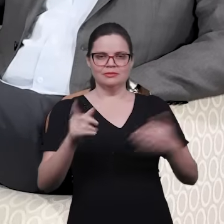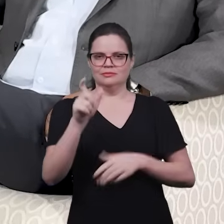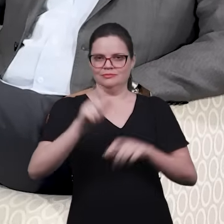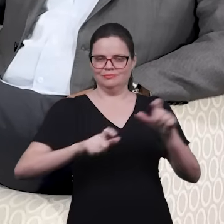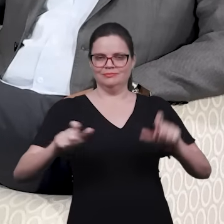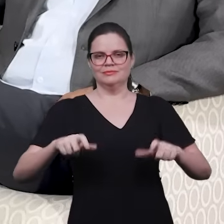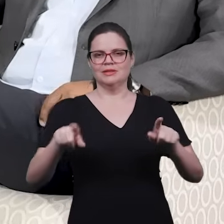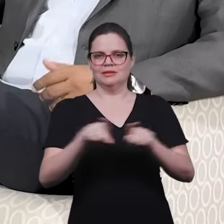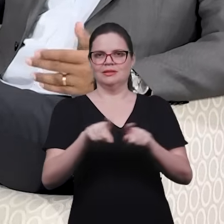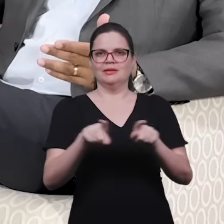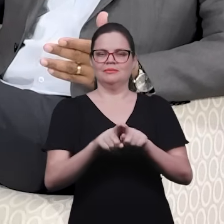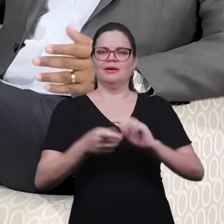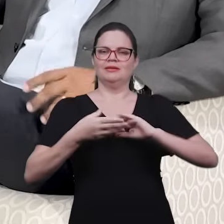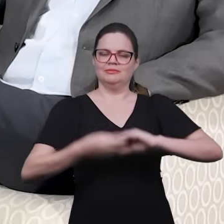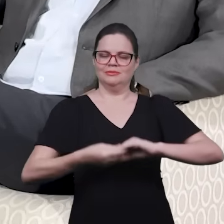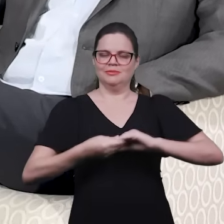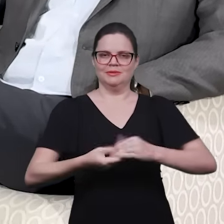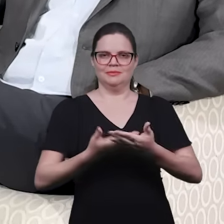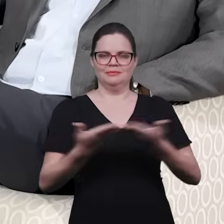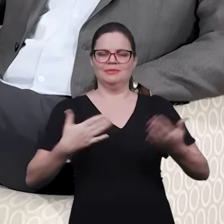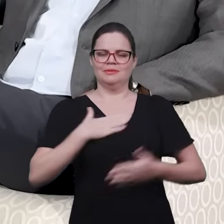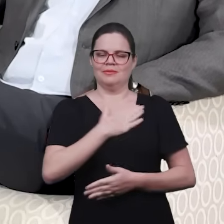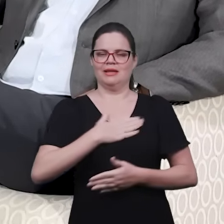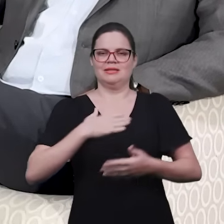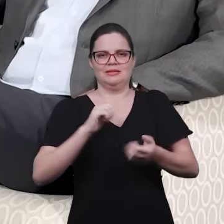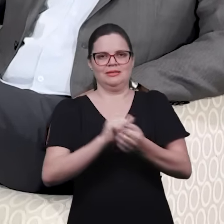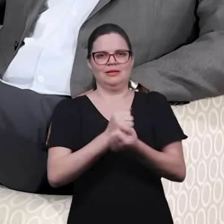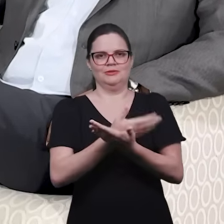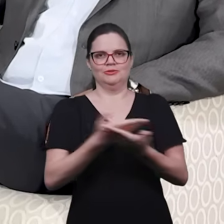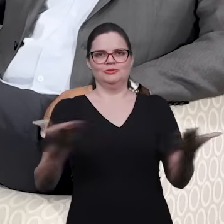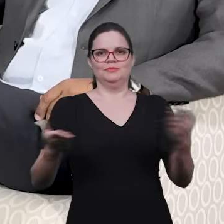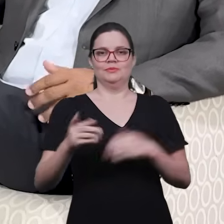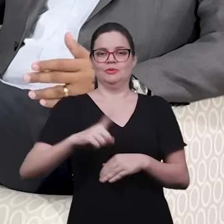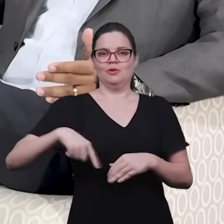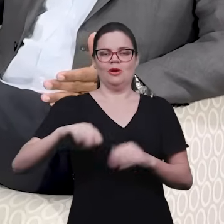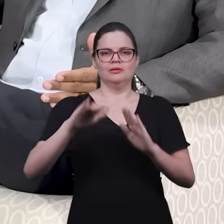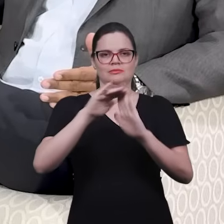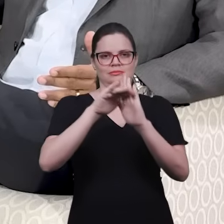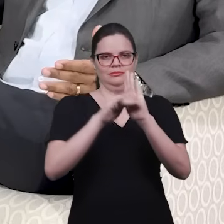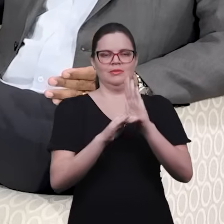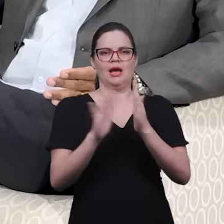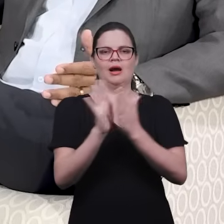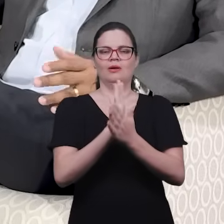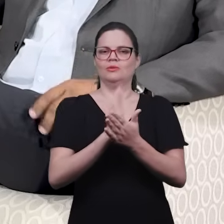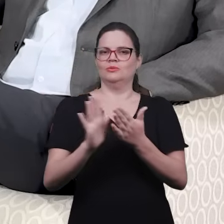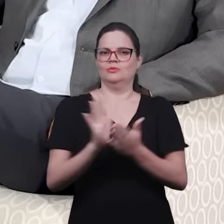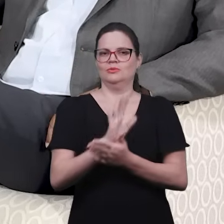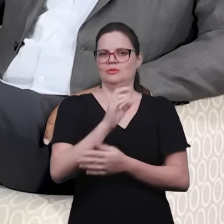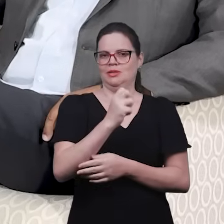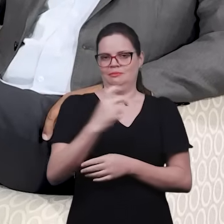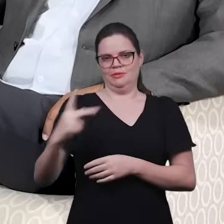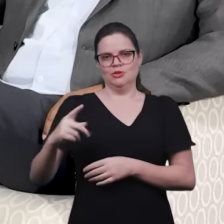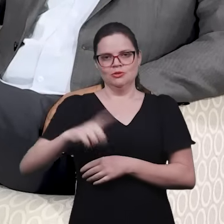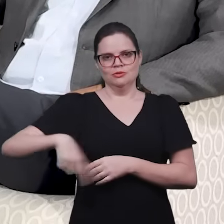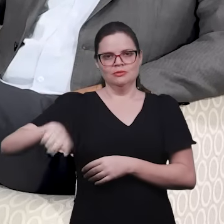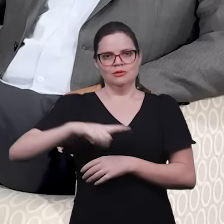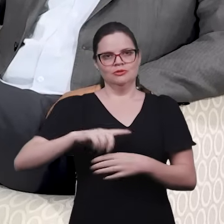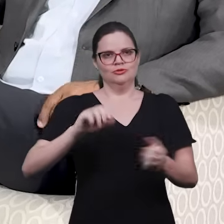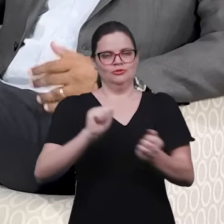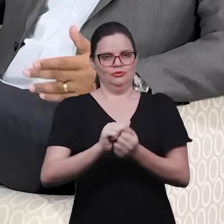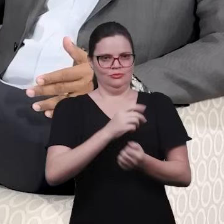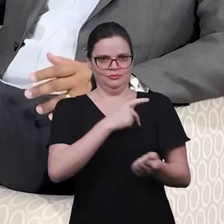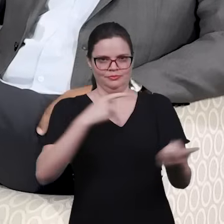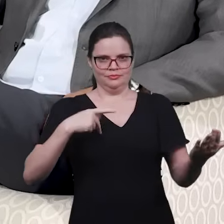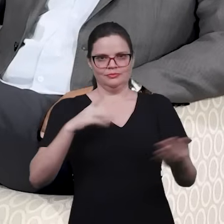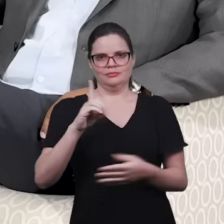pastor Daniel. É um prazer estar com todos. Nós passaremos alguns programas aqui junto